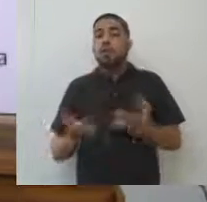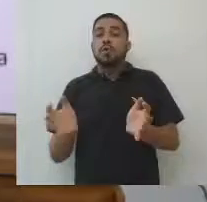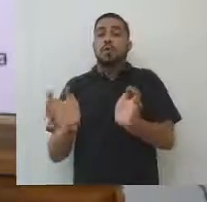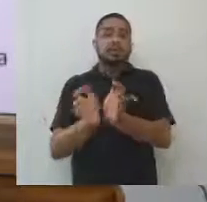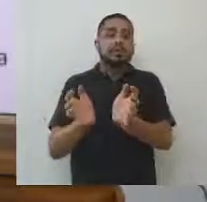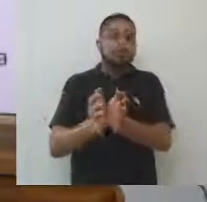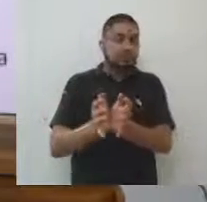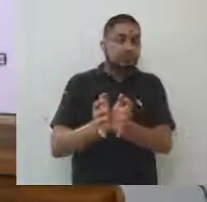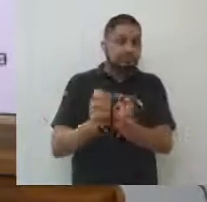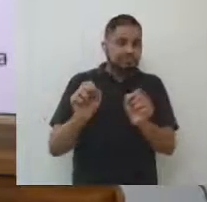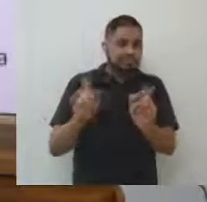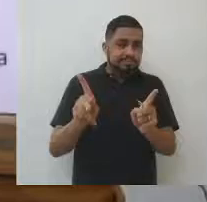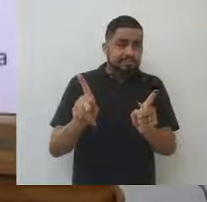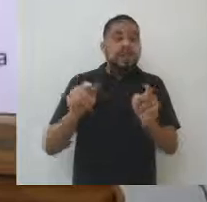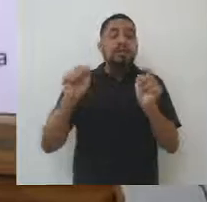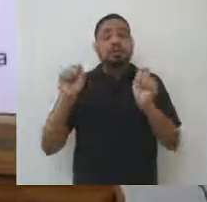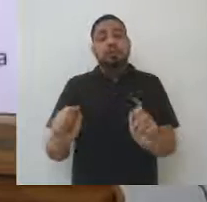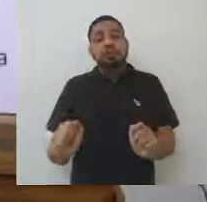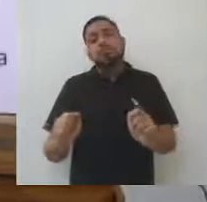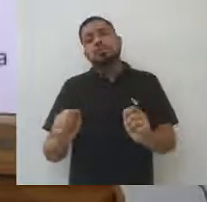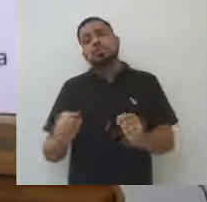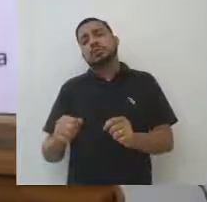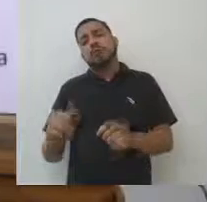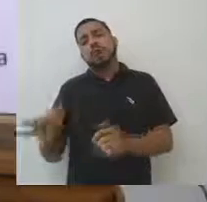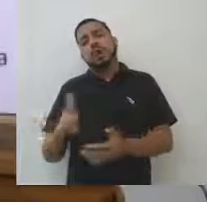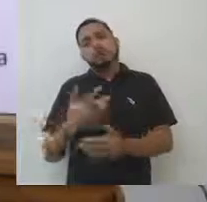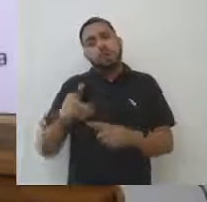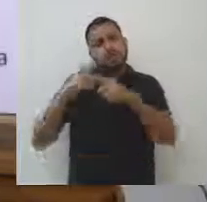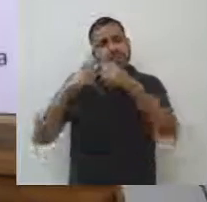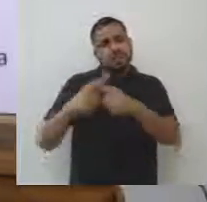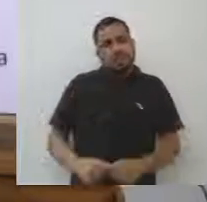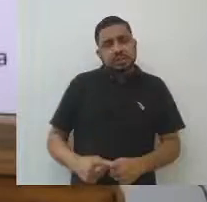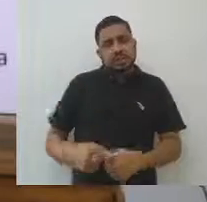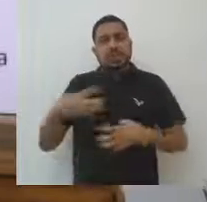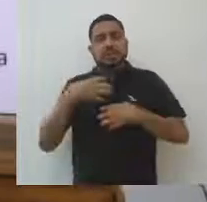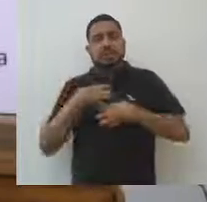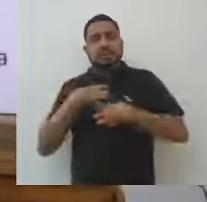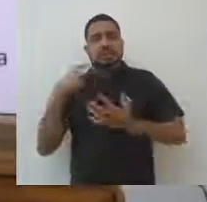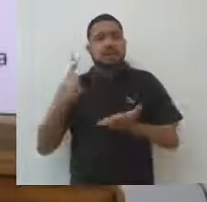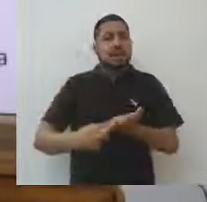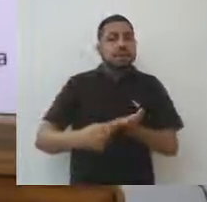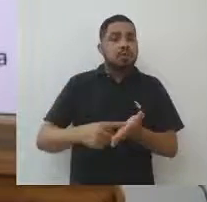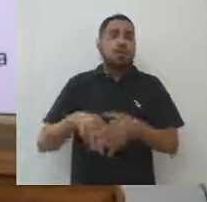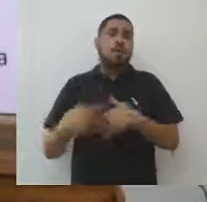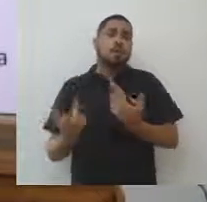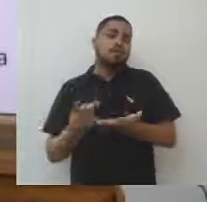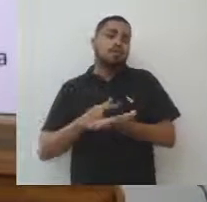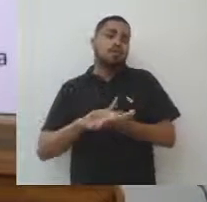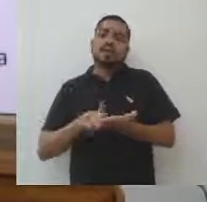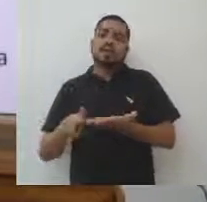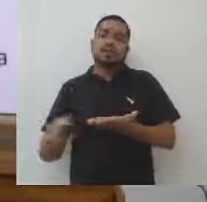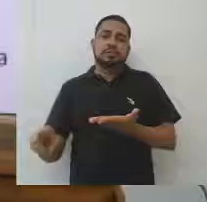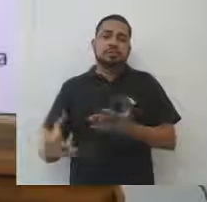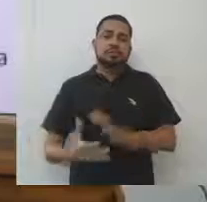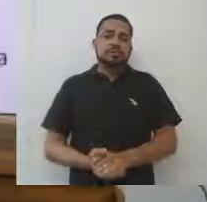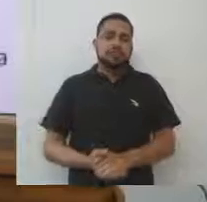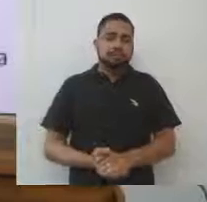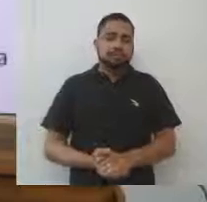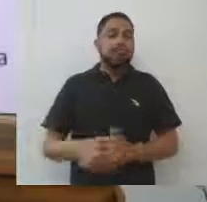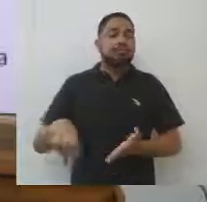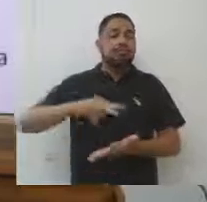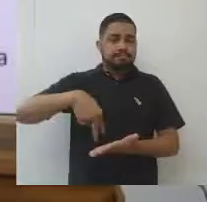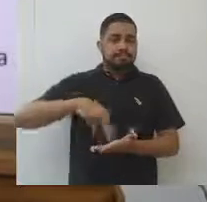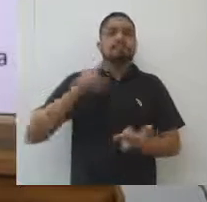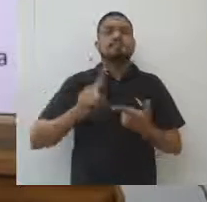ok? Pode dançar alguns concursos em estilo determinado ou por vários outros estilos.